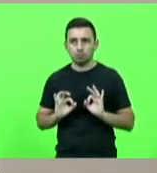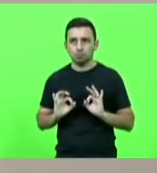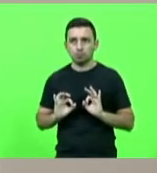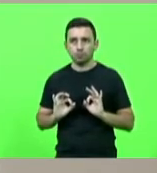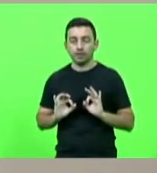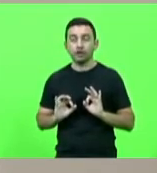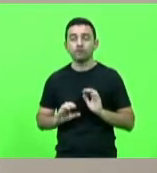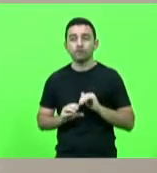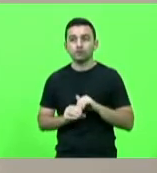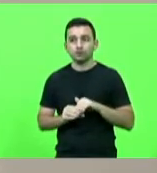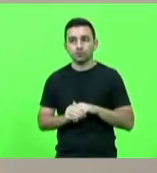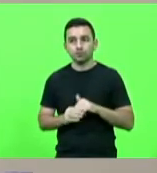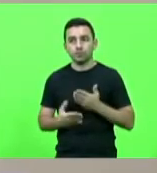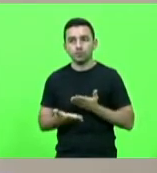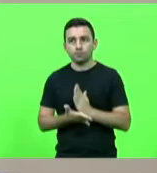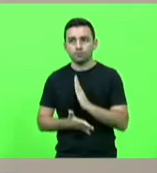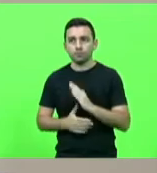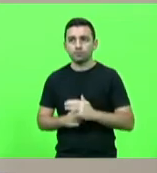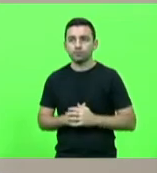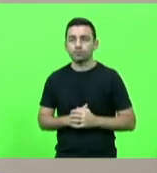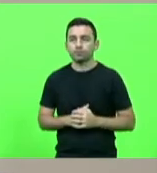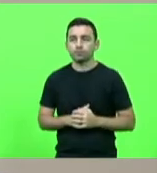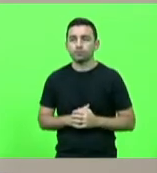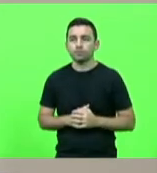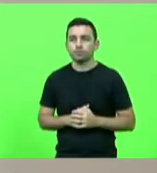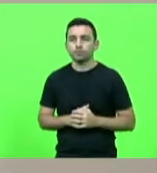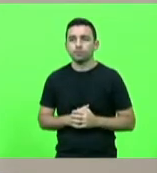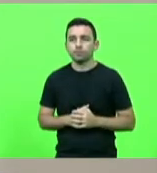em votação, está aprovado.